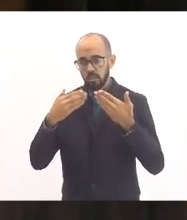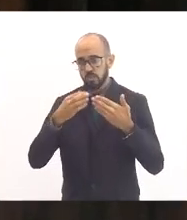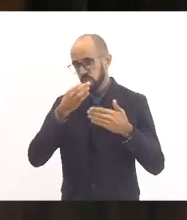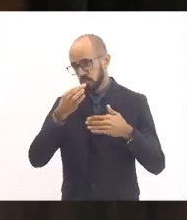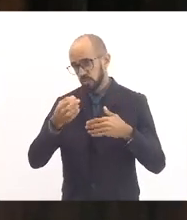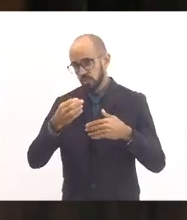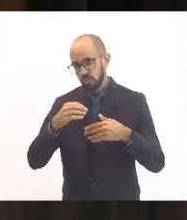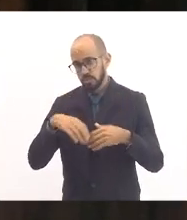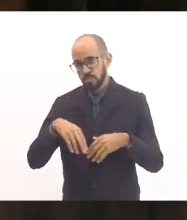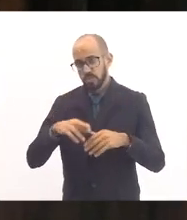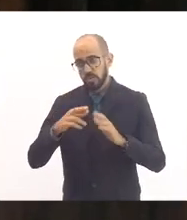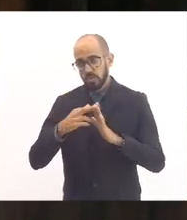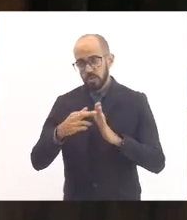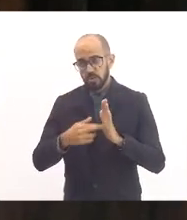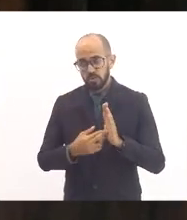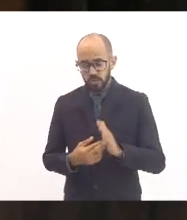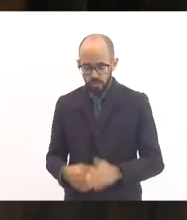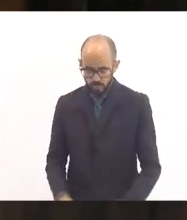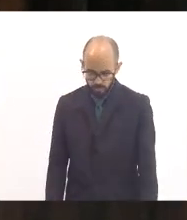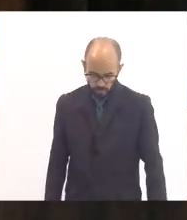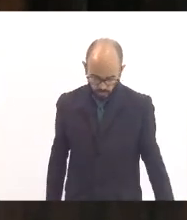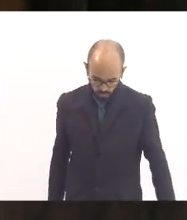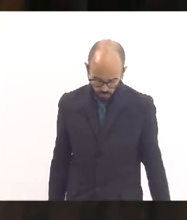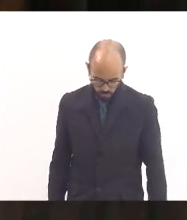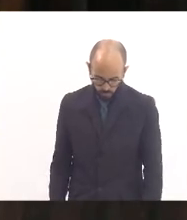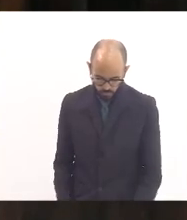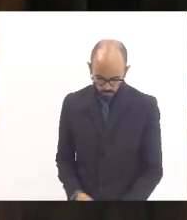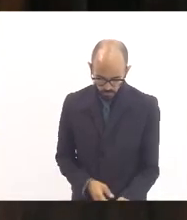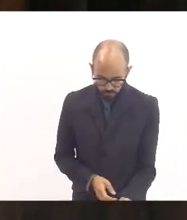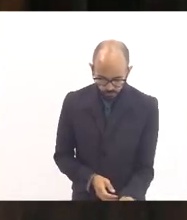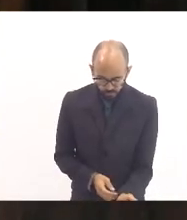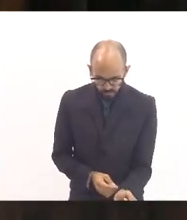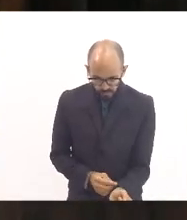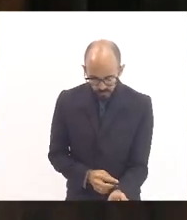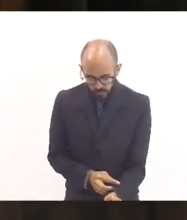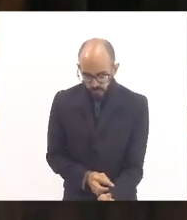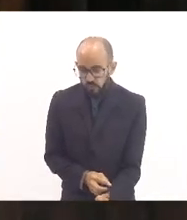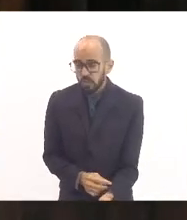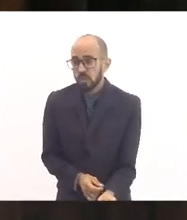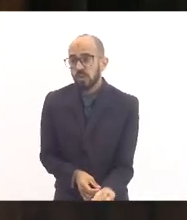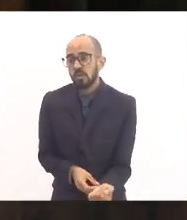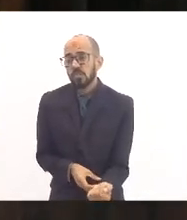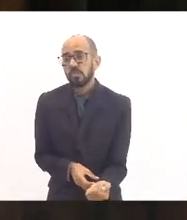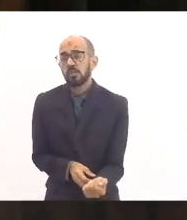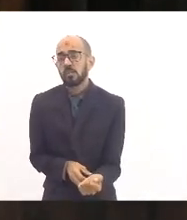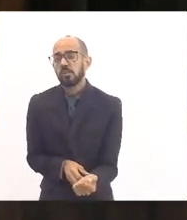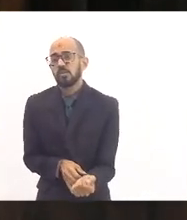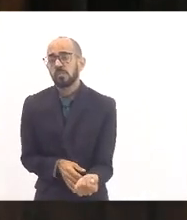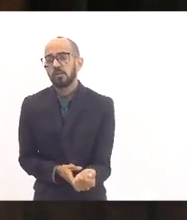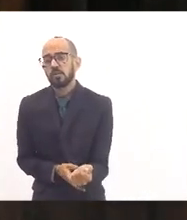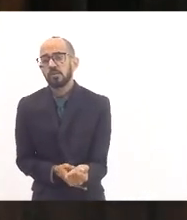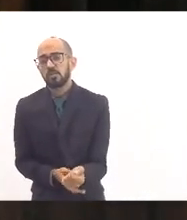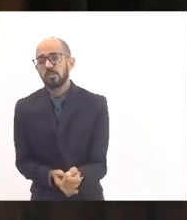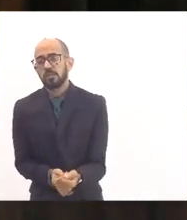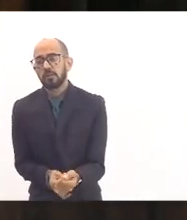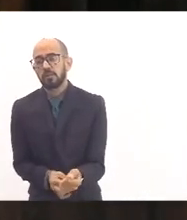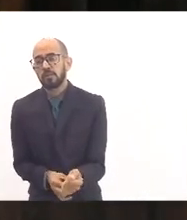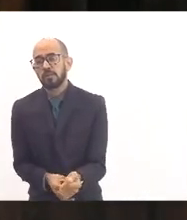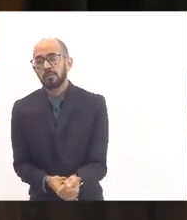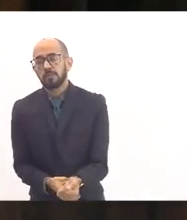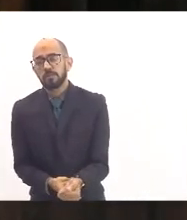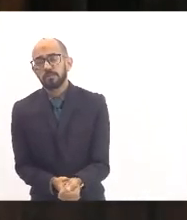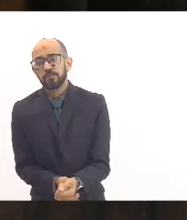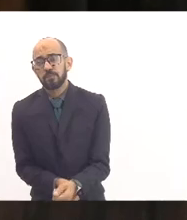pela relatoria então desde já um antecipo o texto final será um